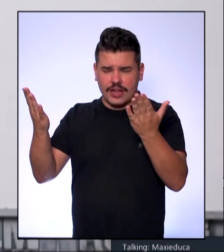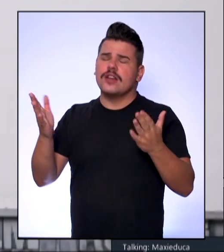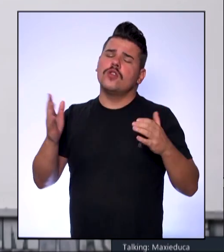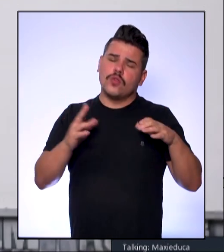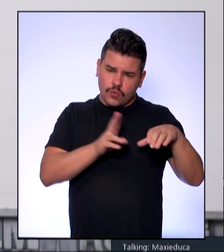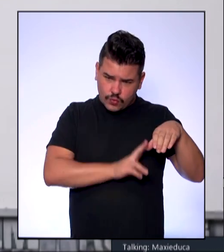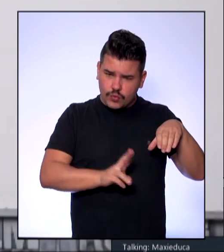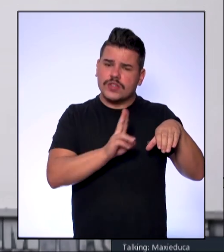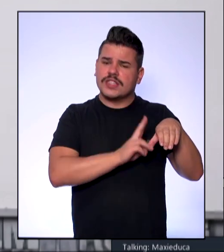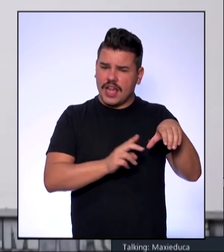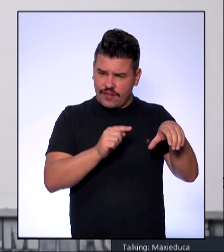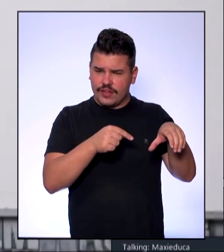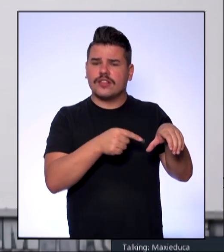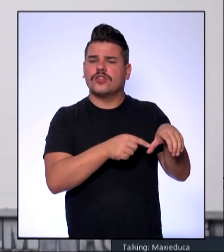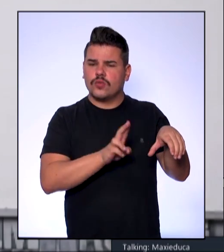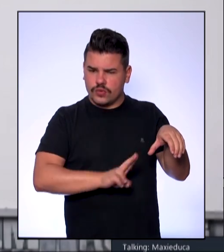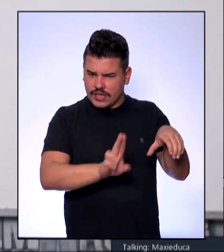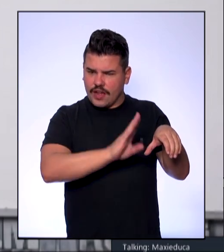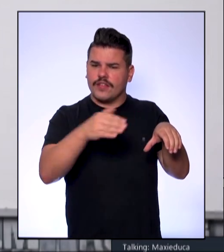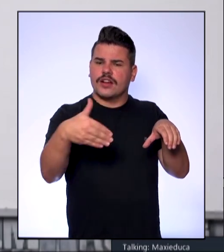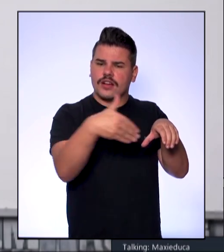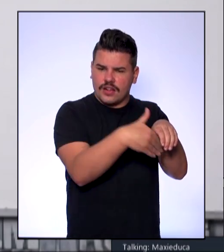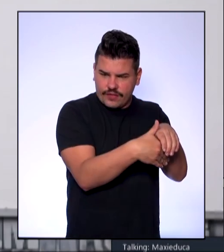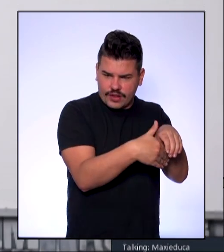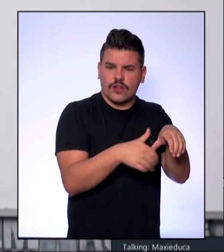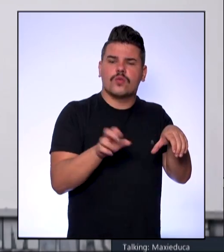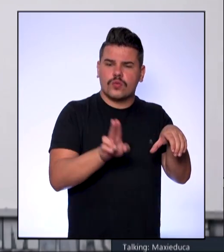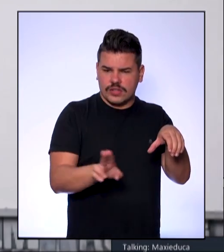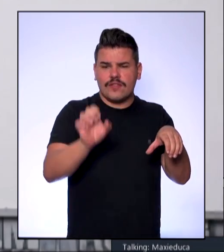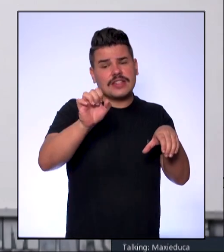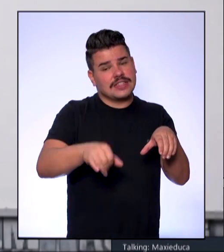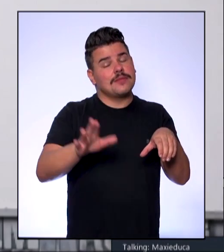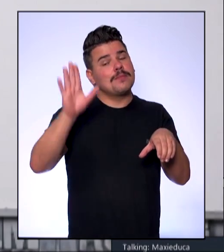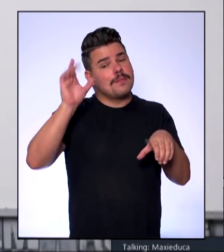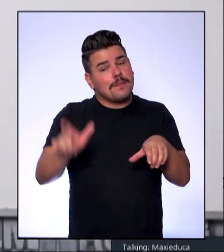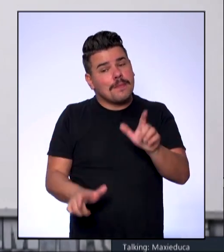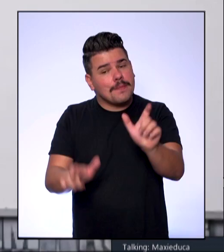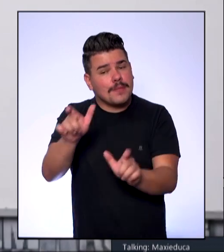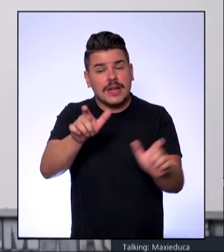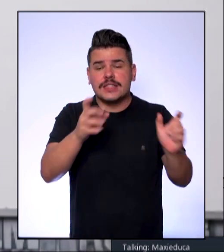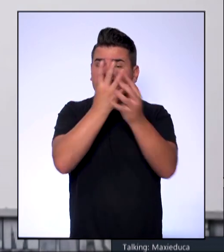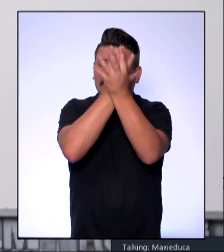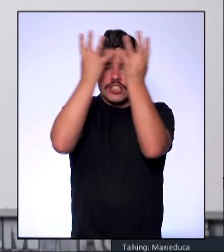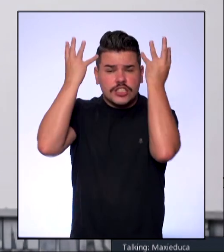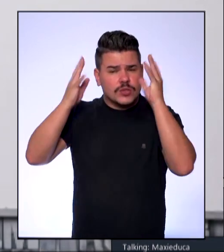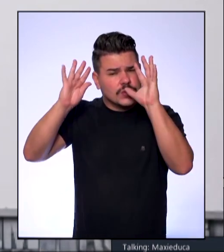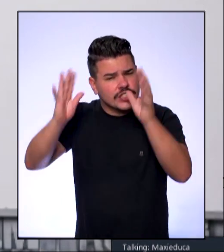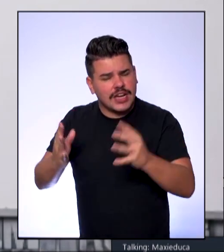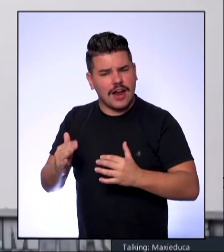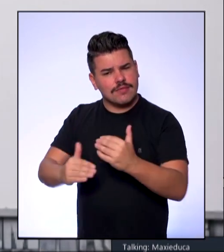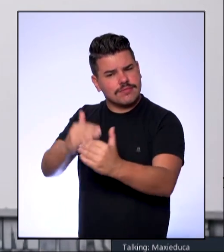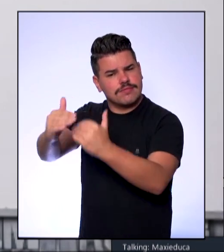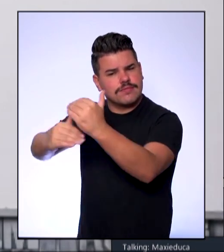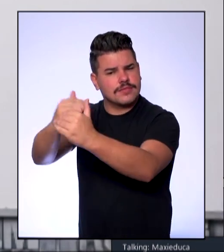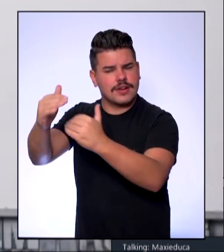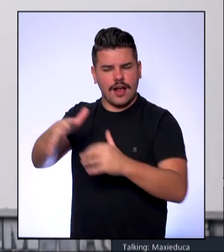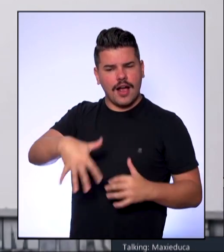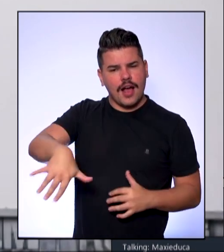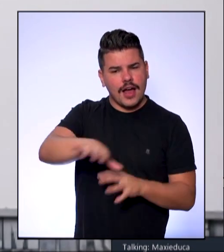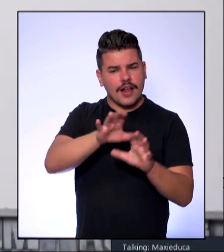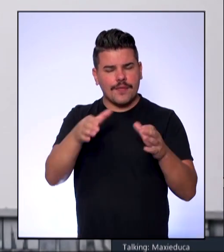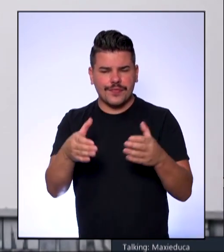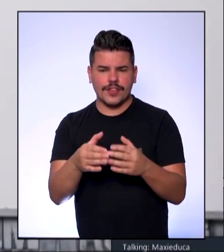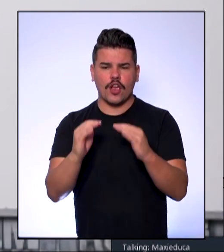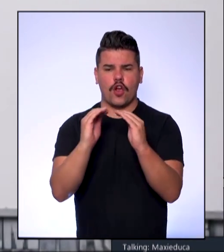é um homem das cavernas, um homem primitivo, tá? Eu já tenho ali uma evolução, eu faço toda aquela organização sistêmica, as ocas